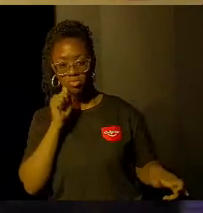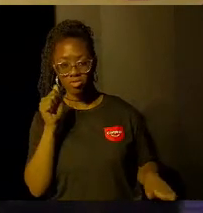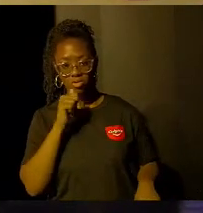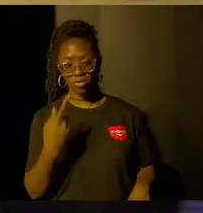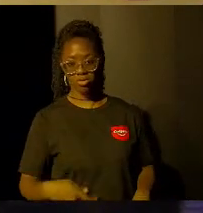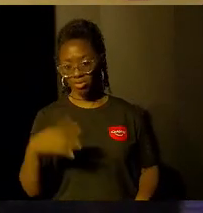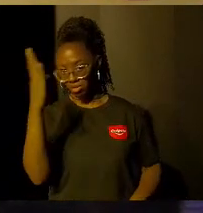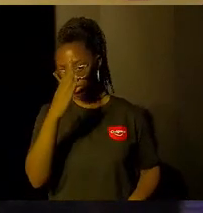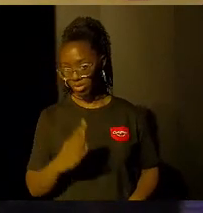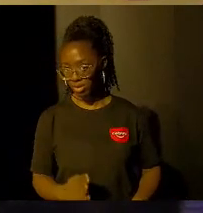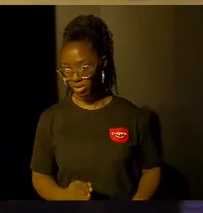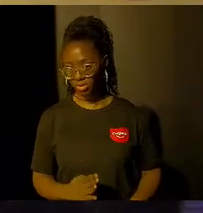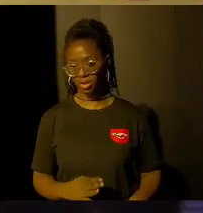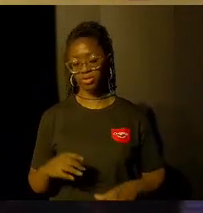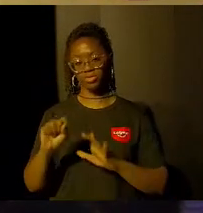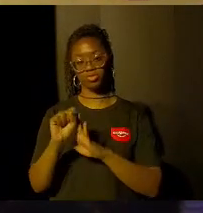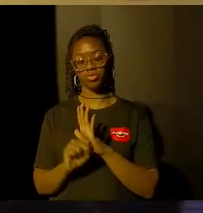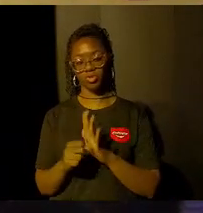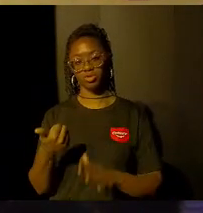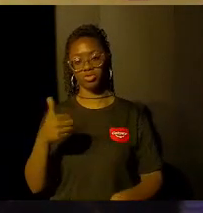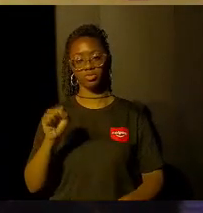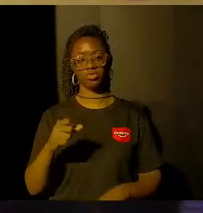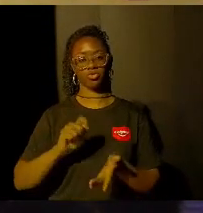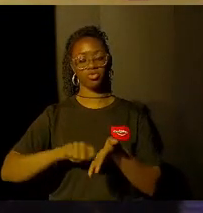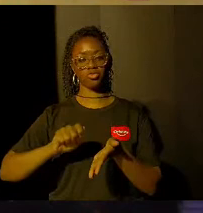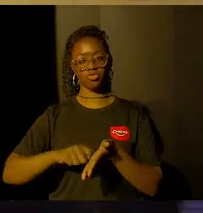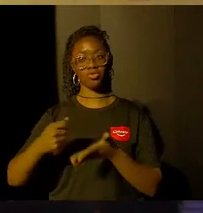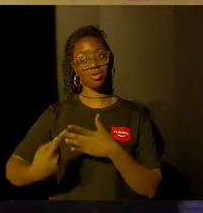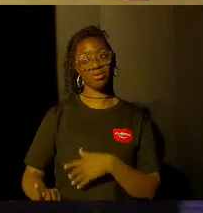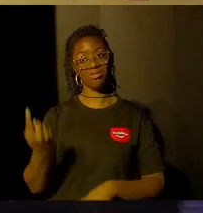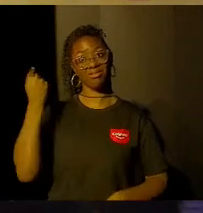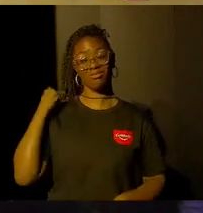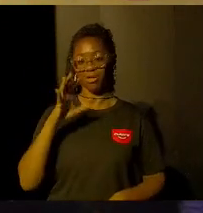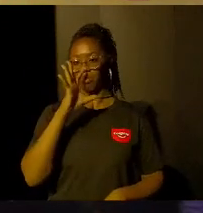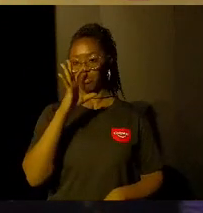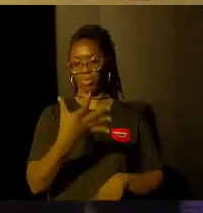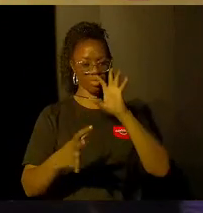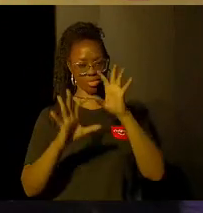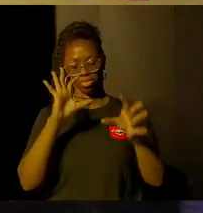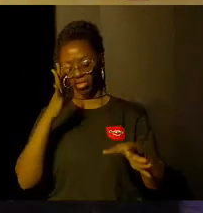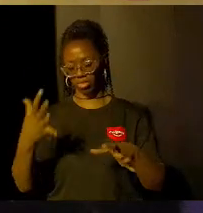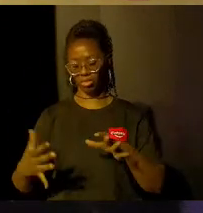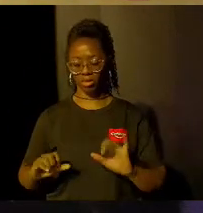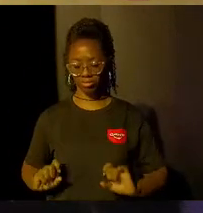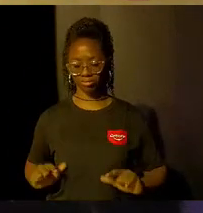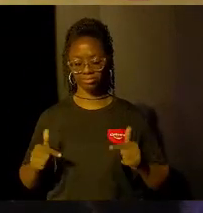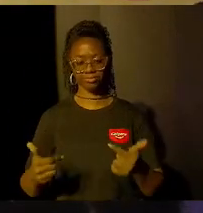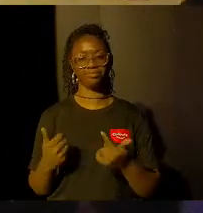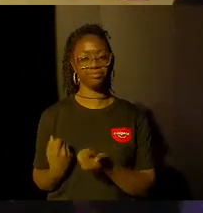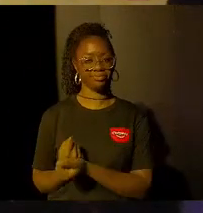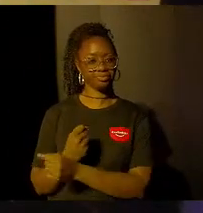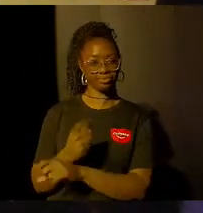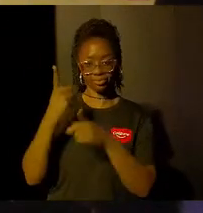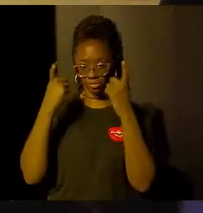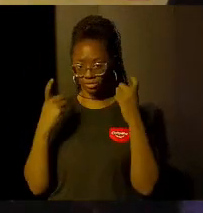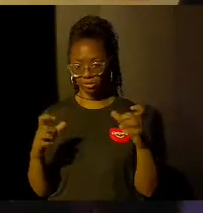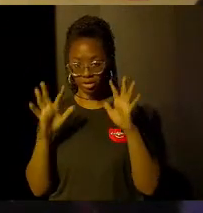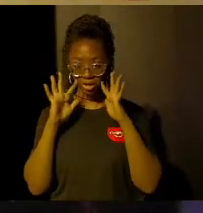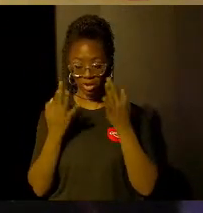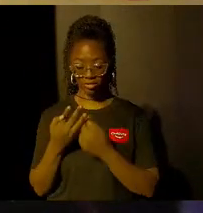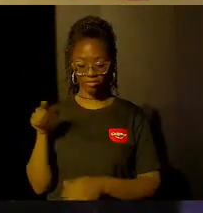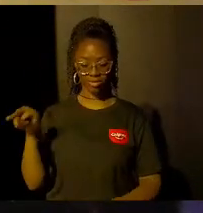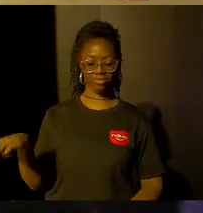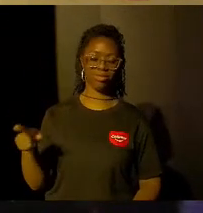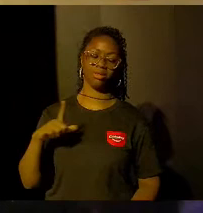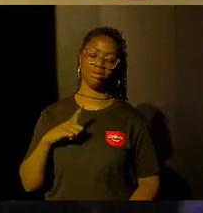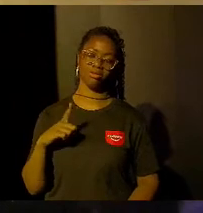que a esperança Garcia escreveu no século 18 denunciando a situação de escravidão violência que ela e a família estavam